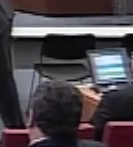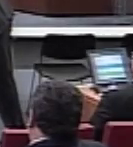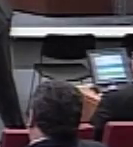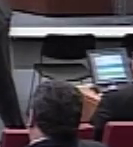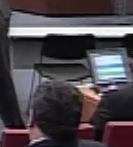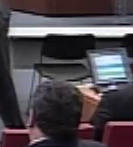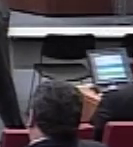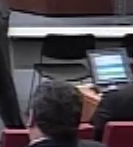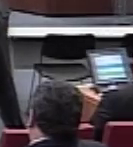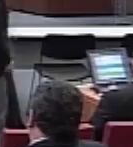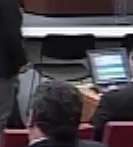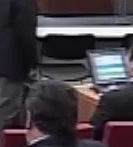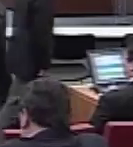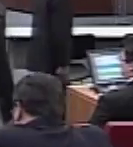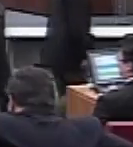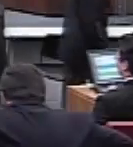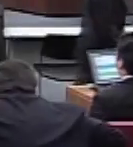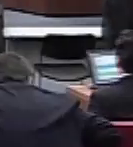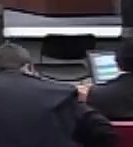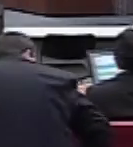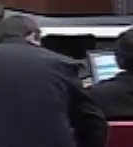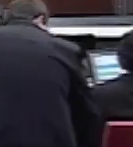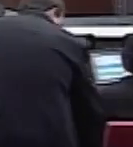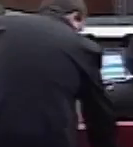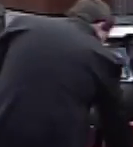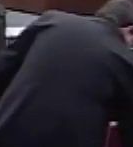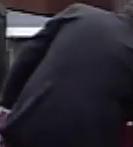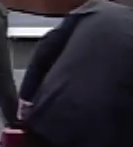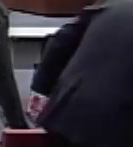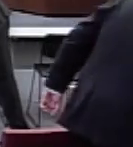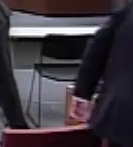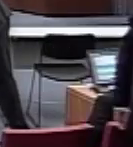Eu teria que chamar a doutora Zuleika, então, porque o embaixador não está aí.